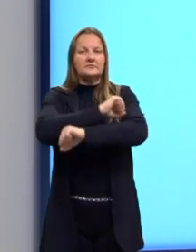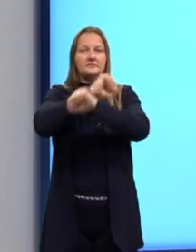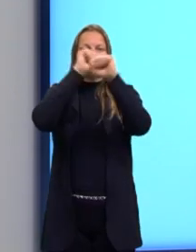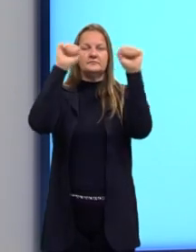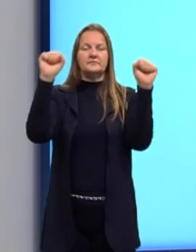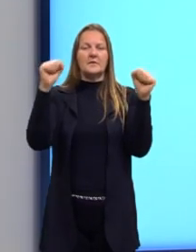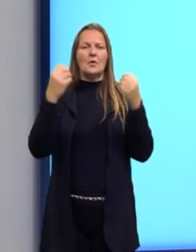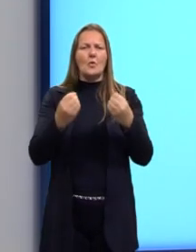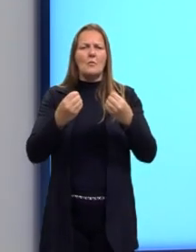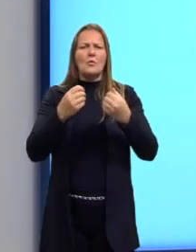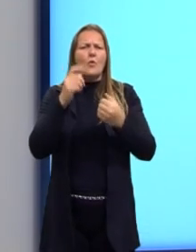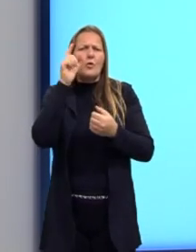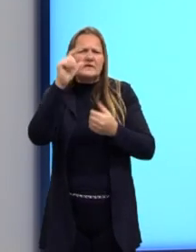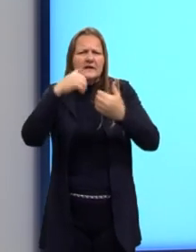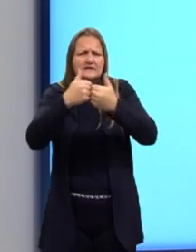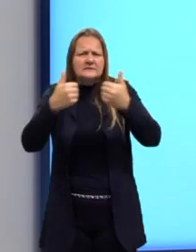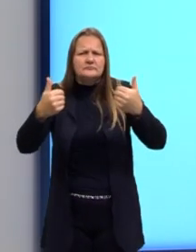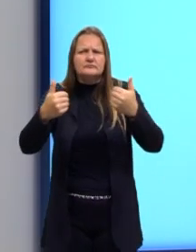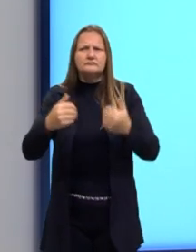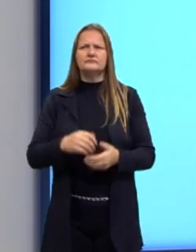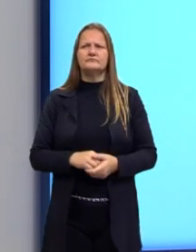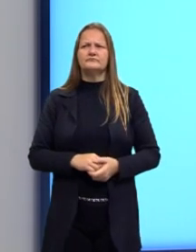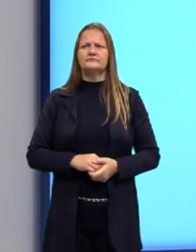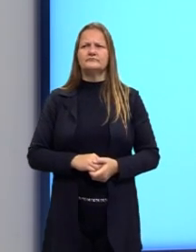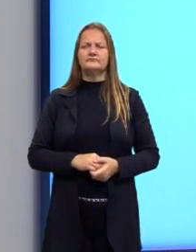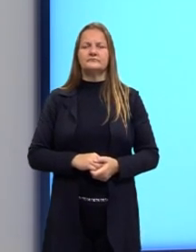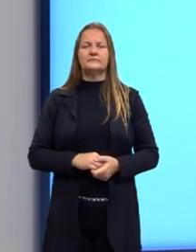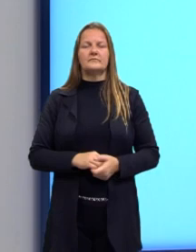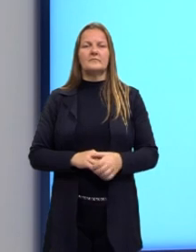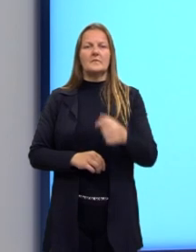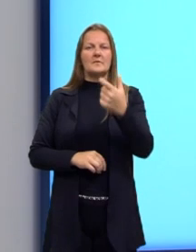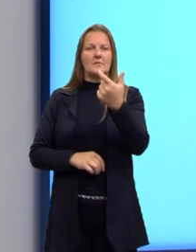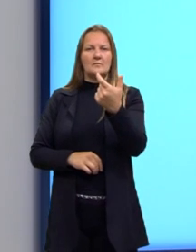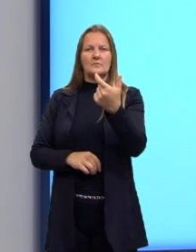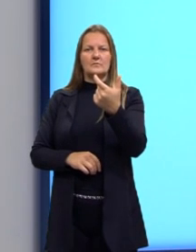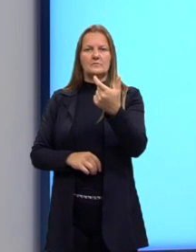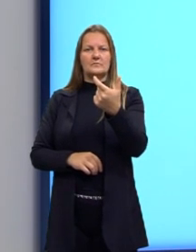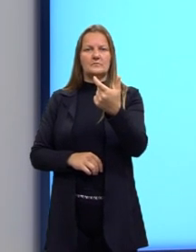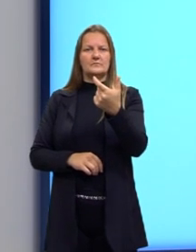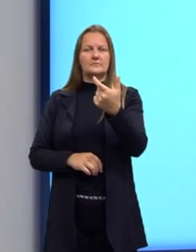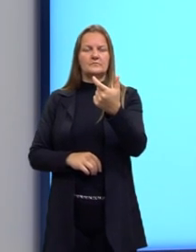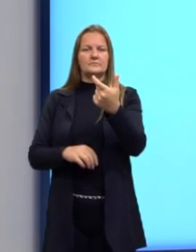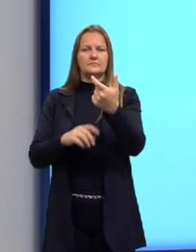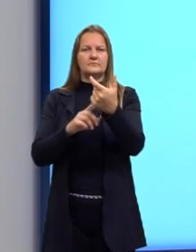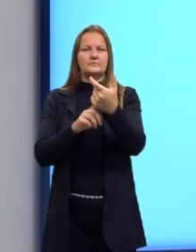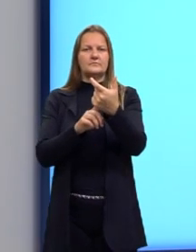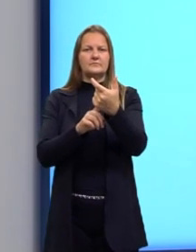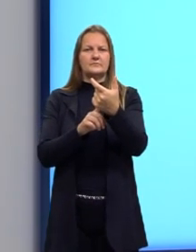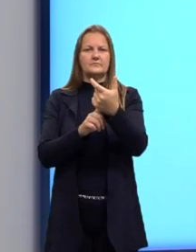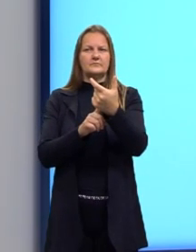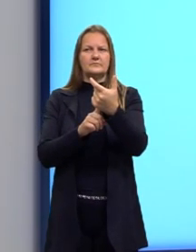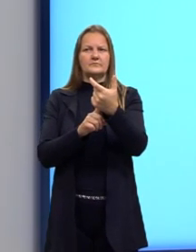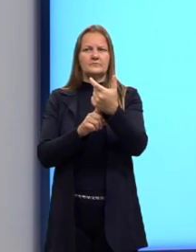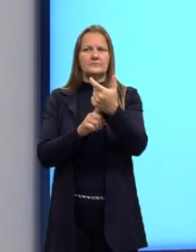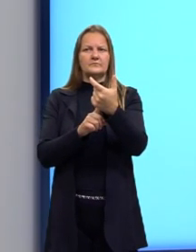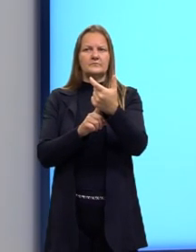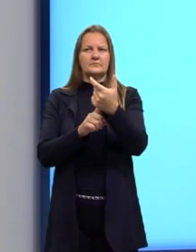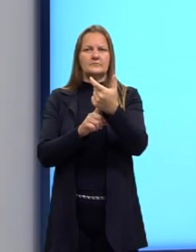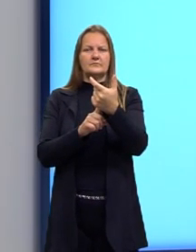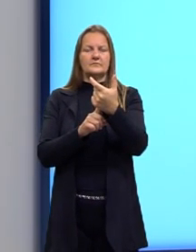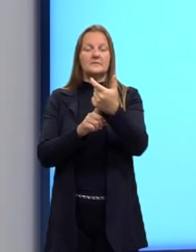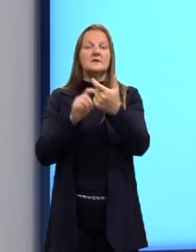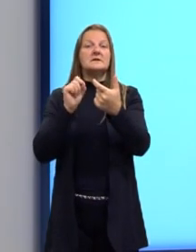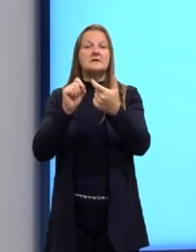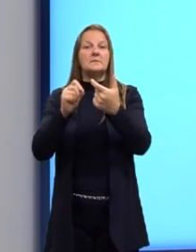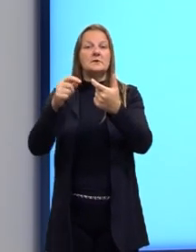lá eu pego esse Dan woman aqui que é o meu objeto né sabem o que que é um objeto uma frase né é aquele que sofre ação